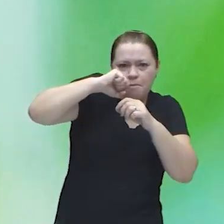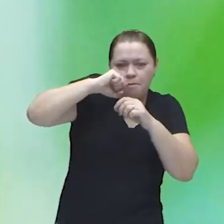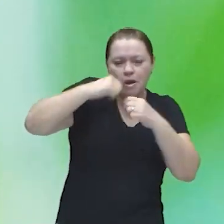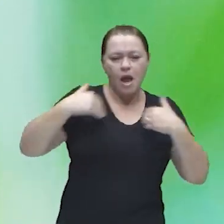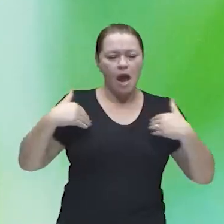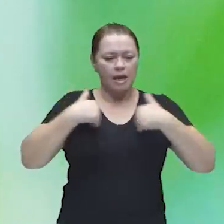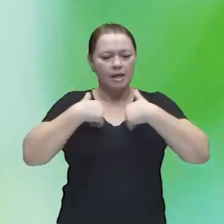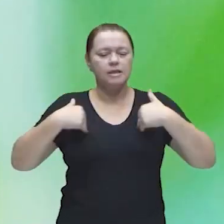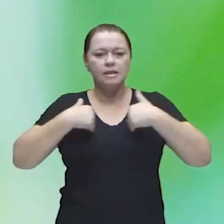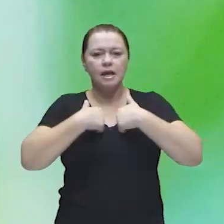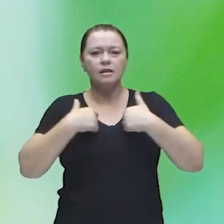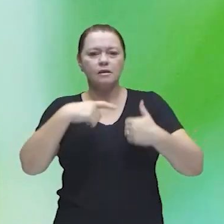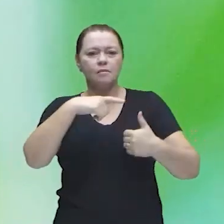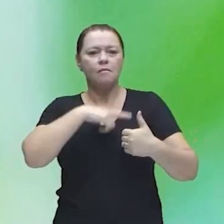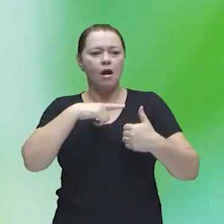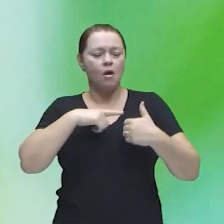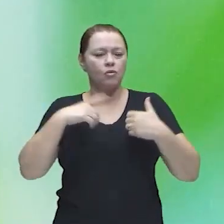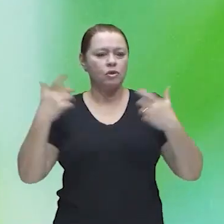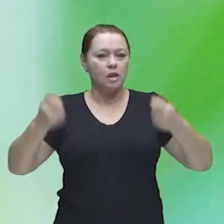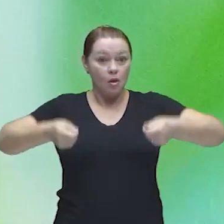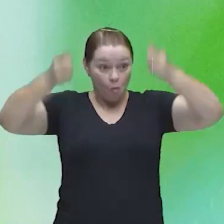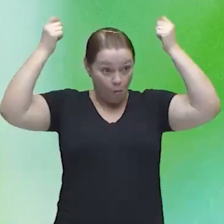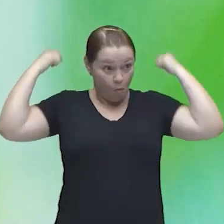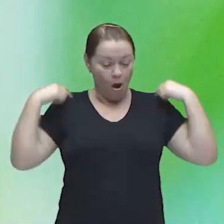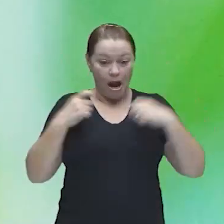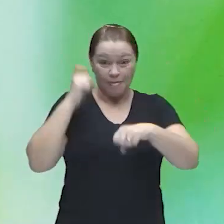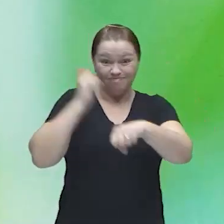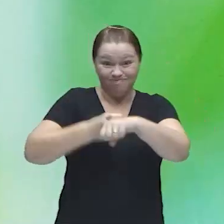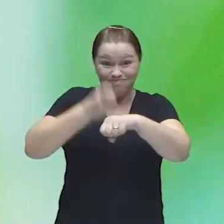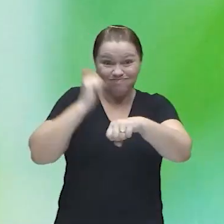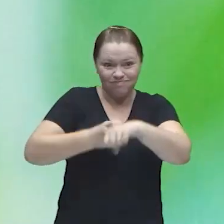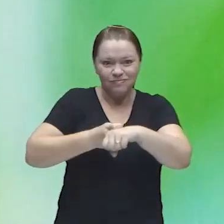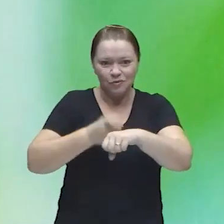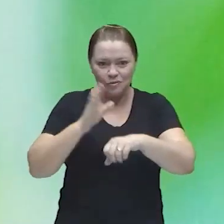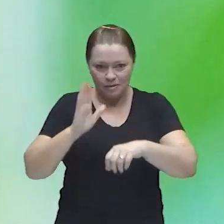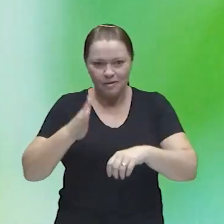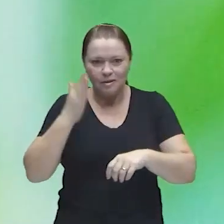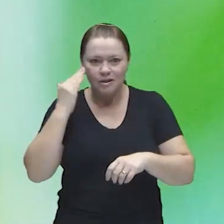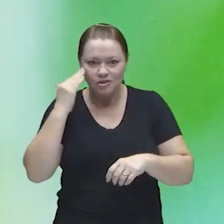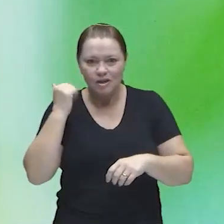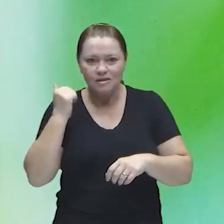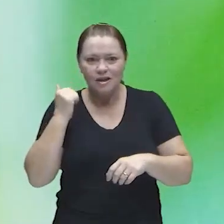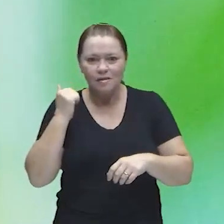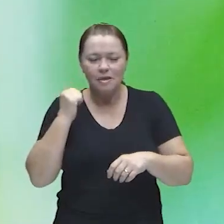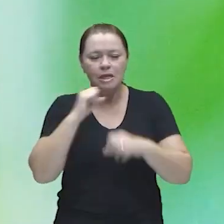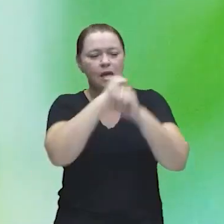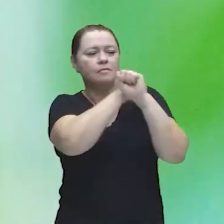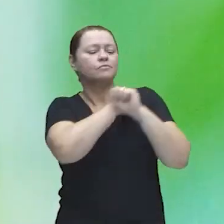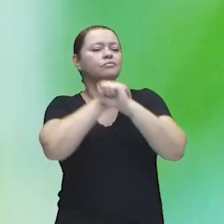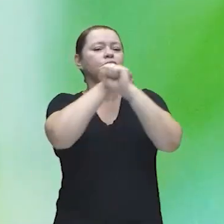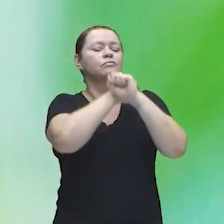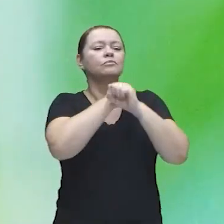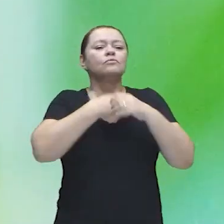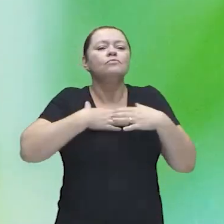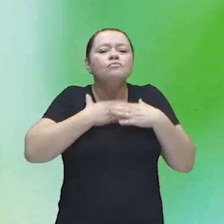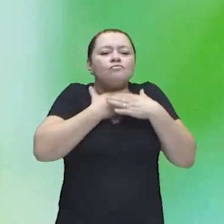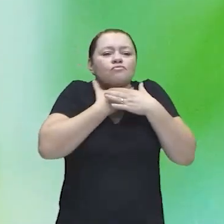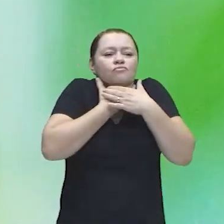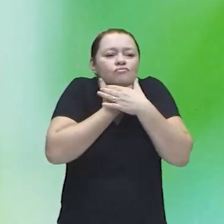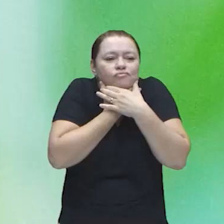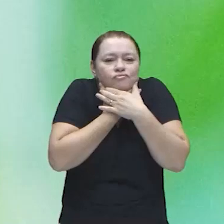têm aquela capa bem durona. Já sabe o que é? Que cobre e protege o pescoço. O